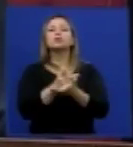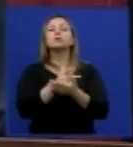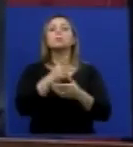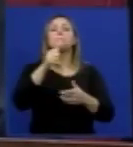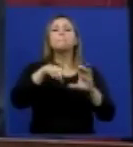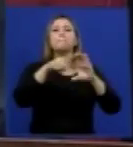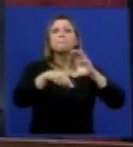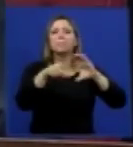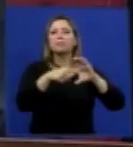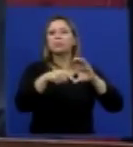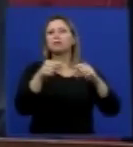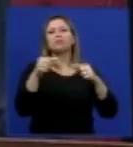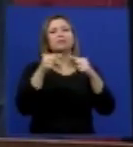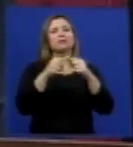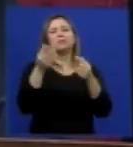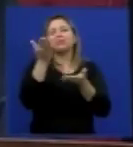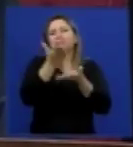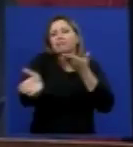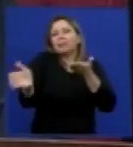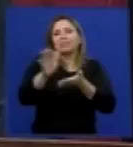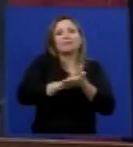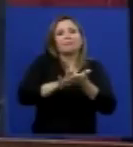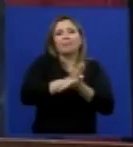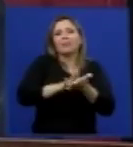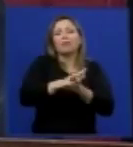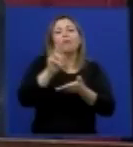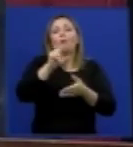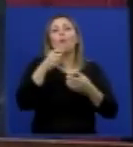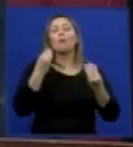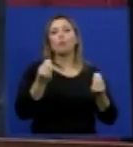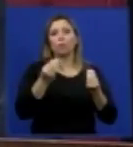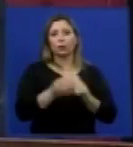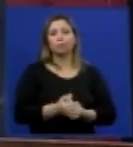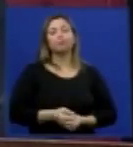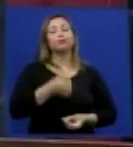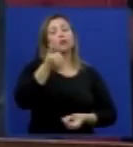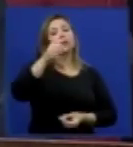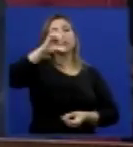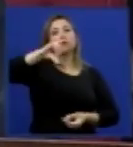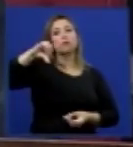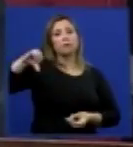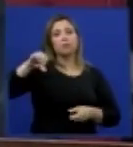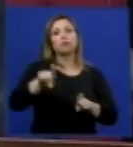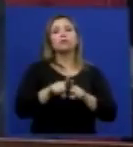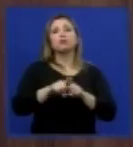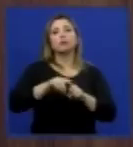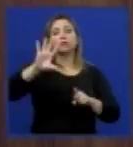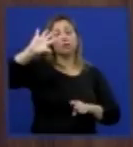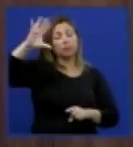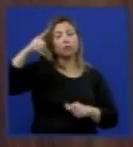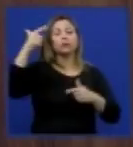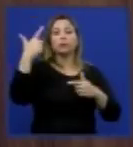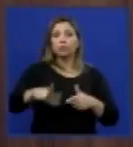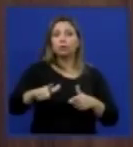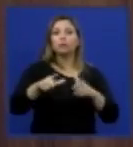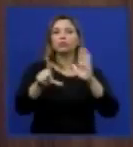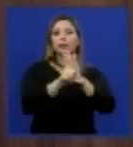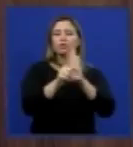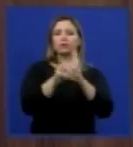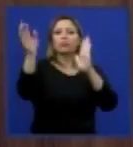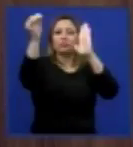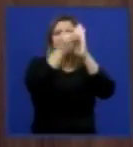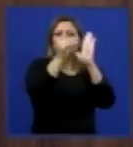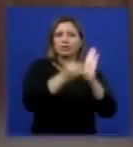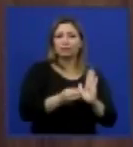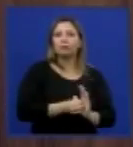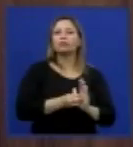como resíduos inertes. Em 1999, houve a Resolução CONAMA 258, que